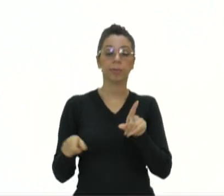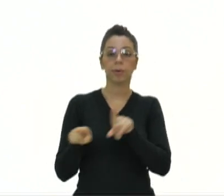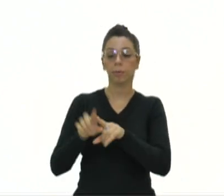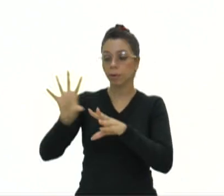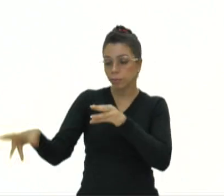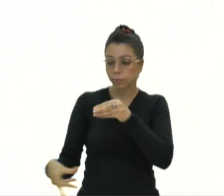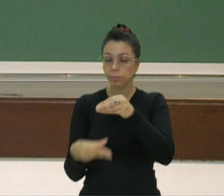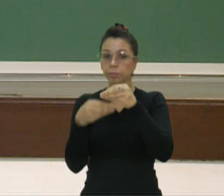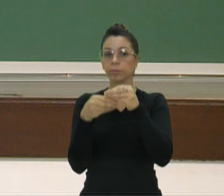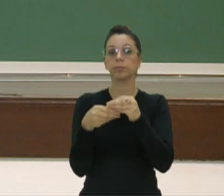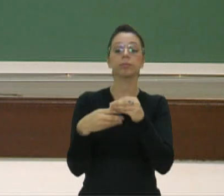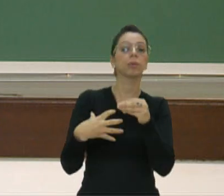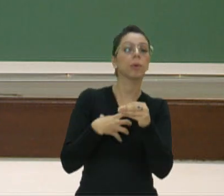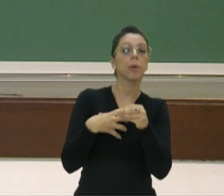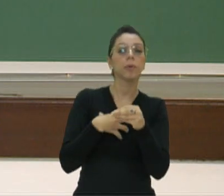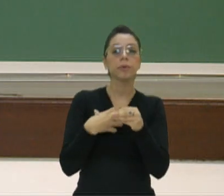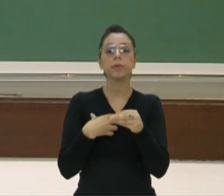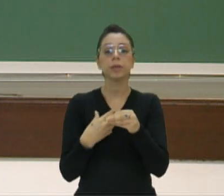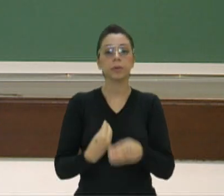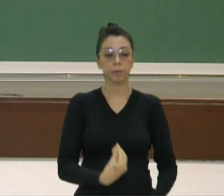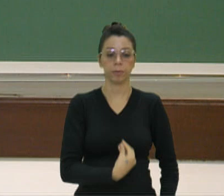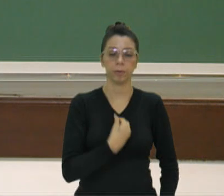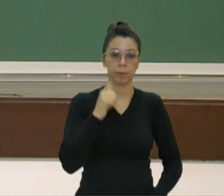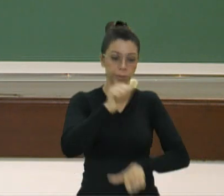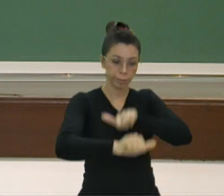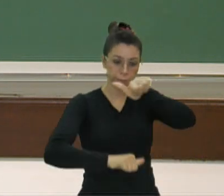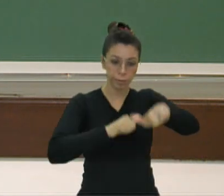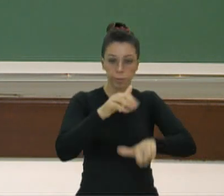algumas coisas do modo de vida que transformou a